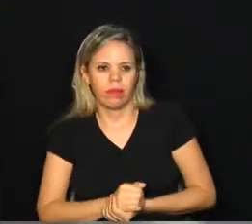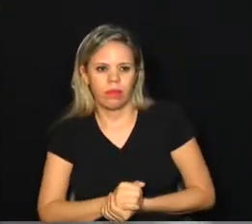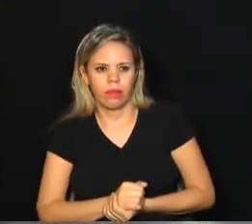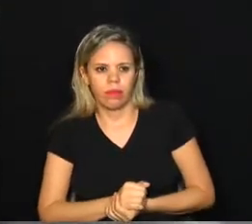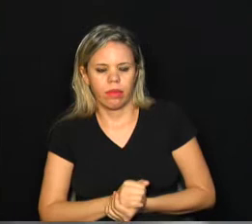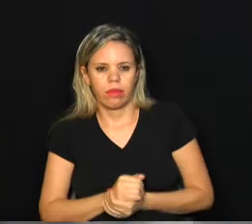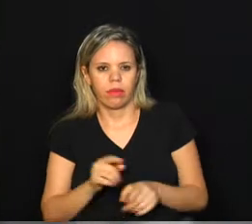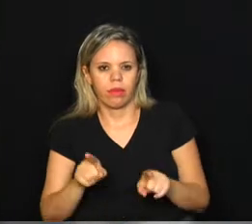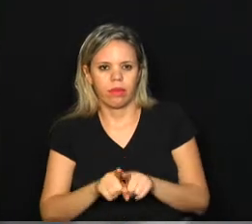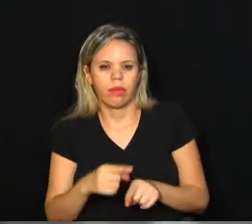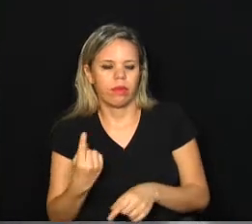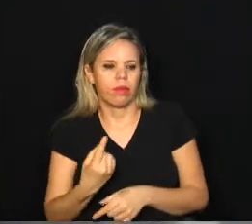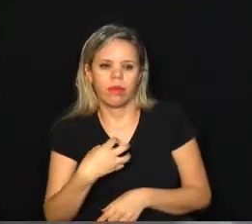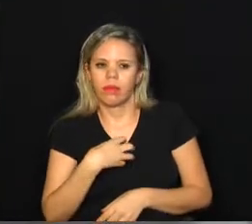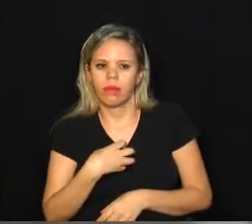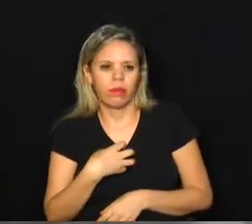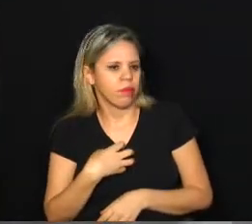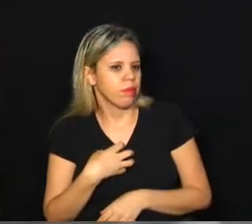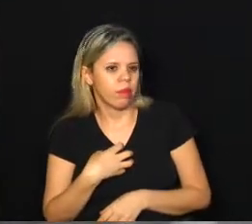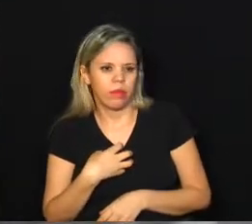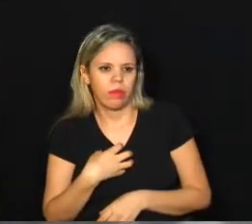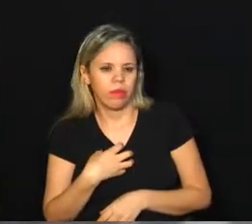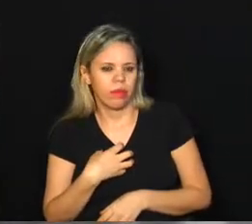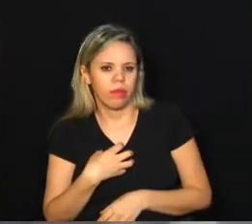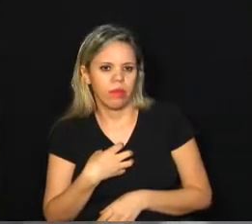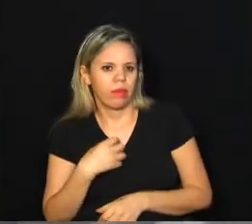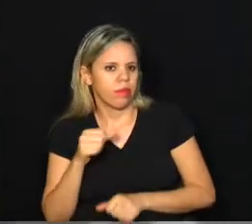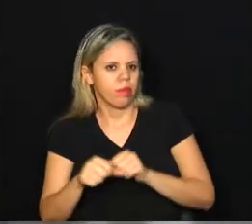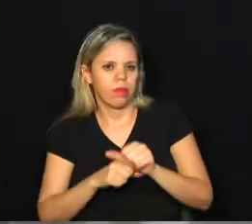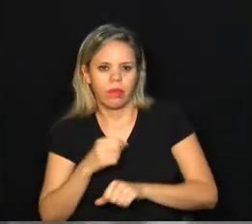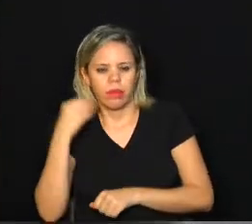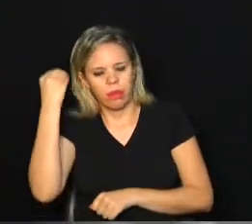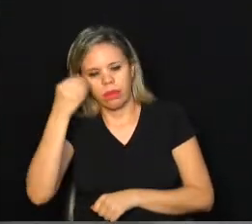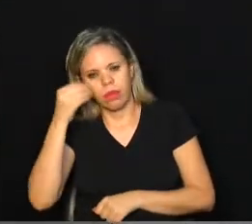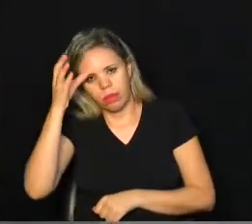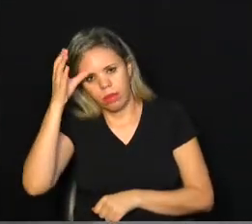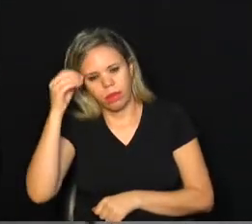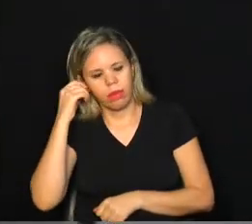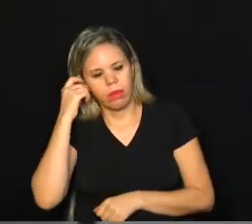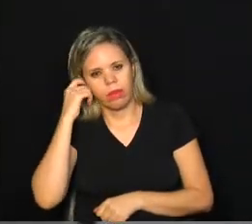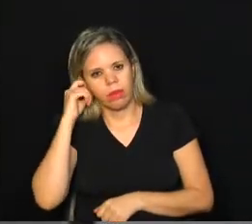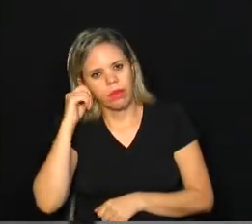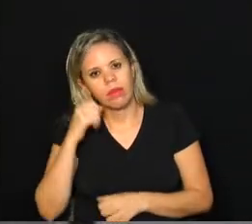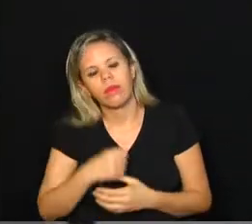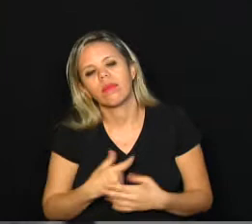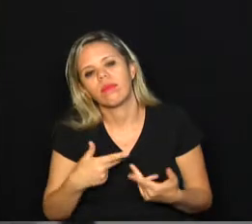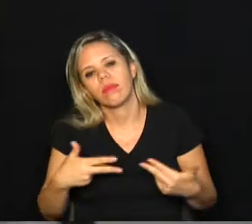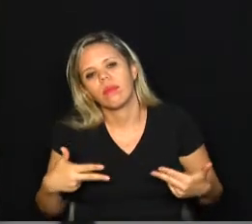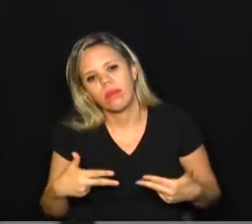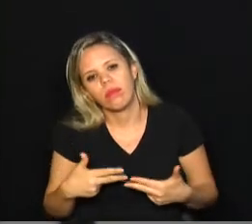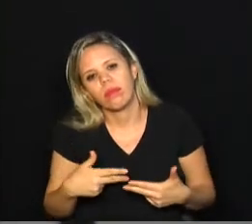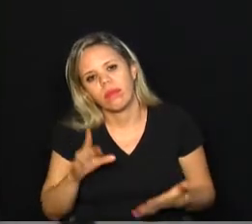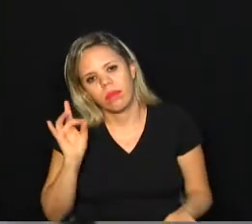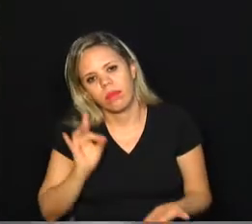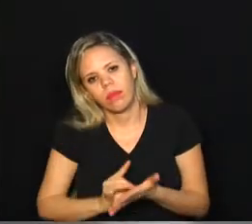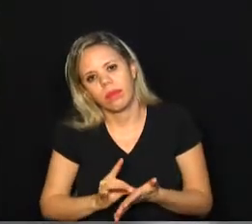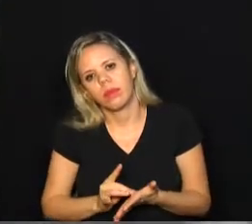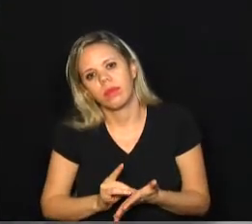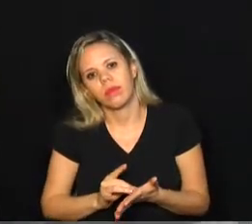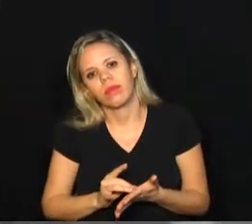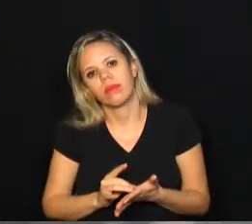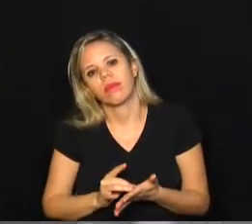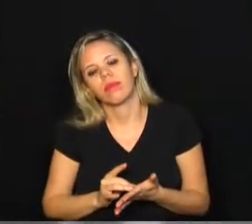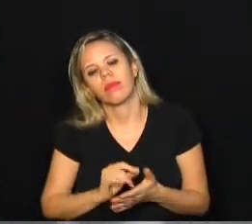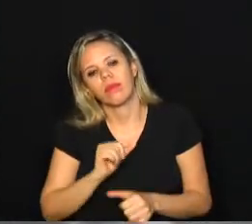também sozinho não basta, porque sem a inovação você não transforma o conhecimento em coisas que realmente impactam a